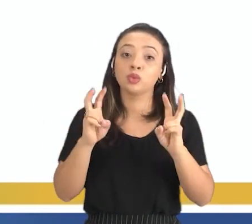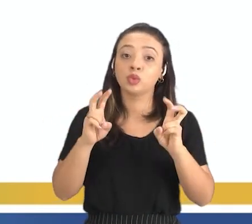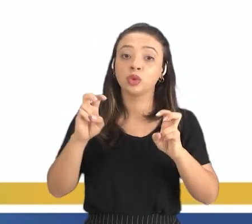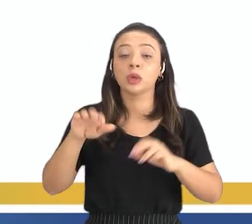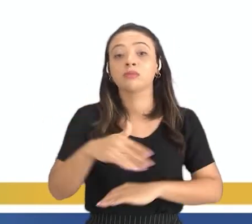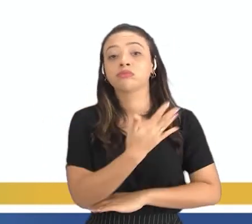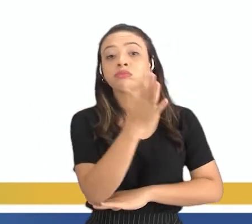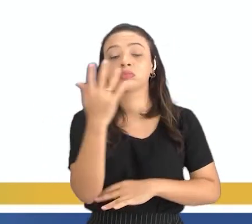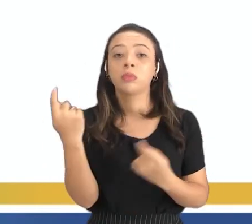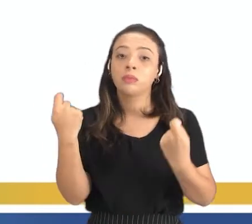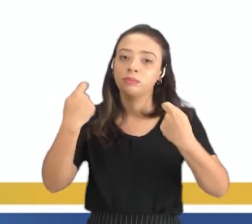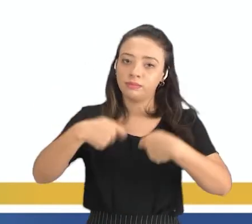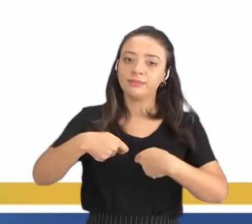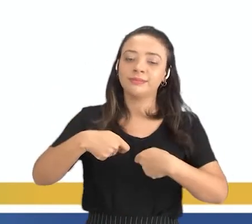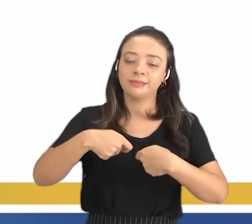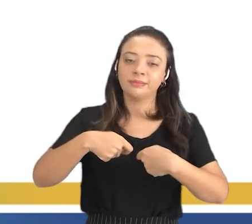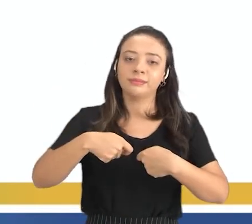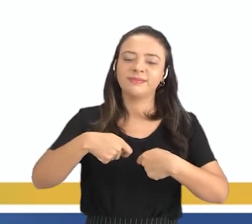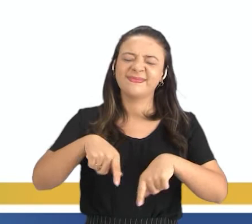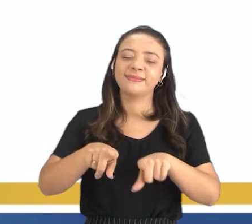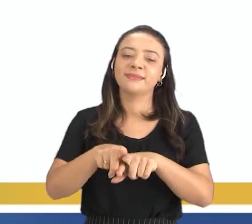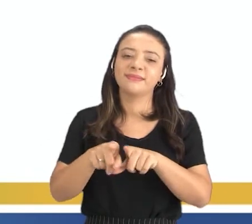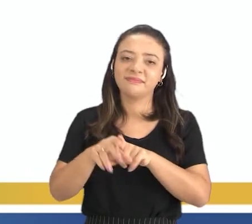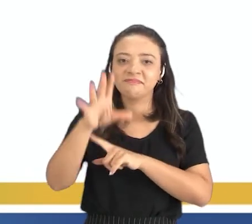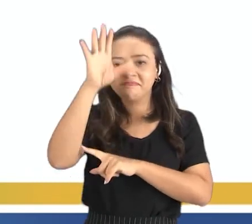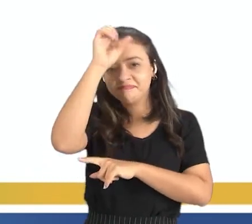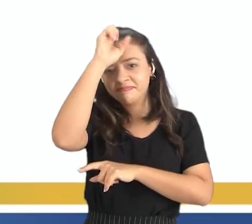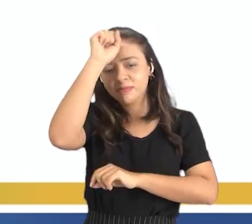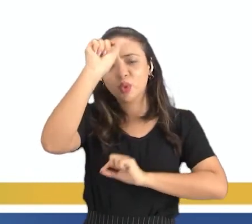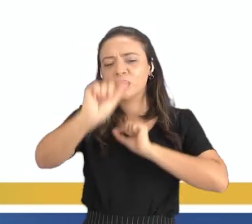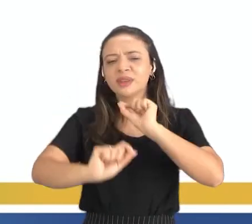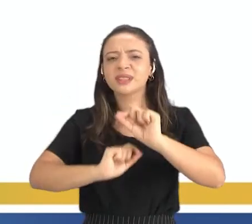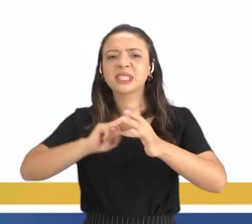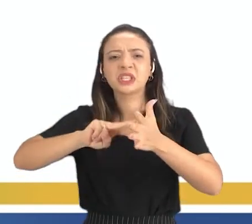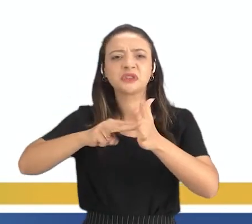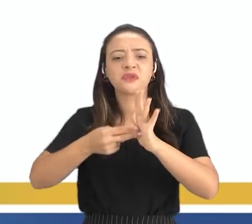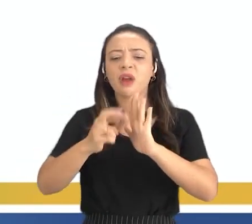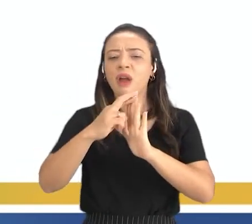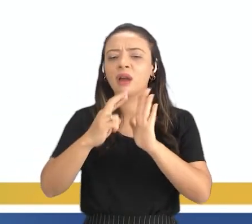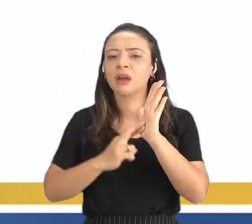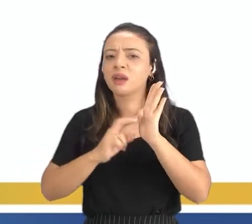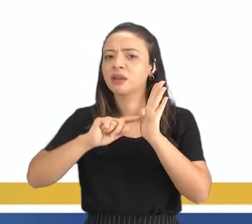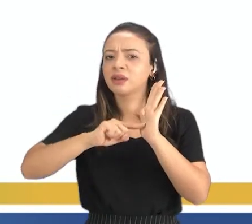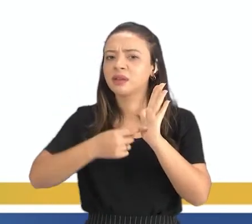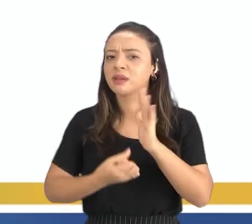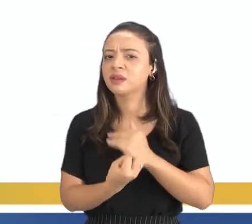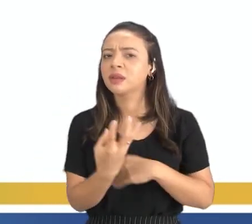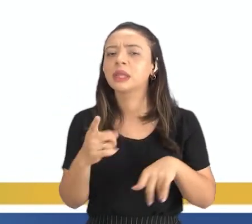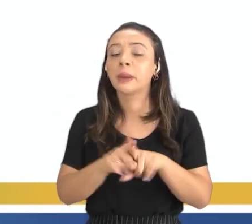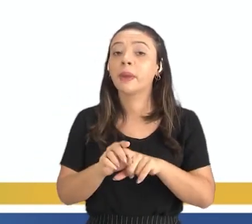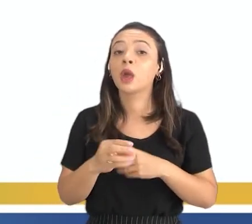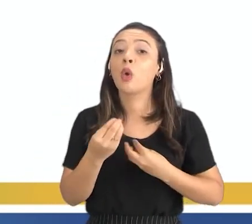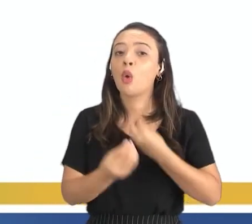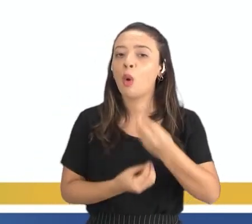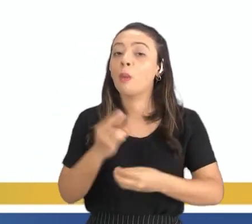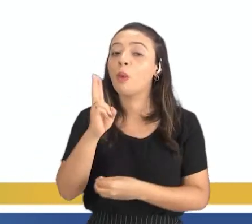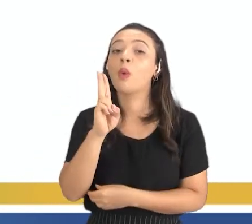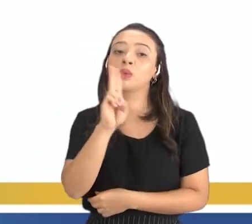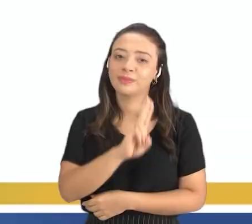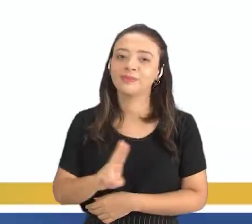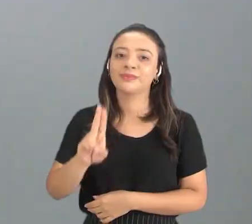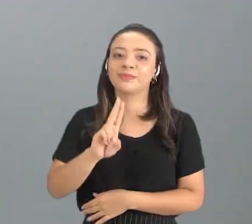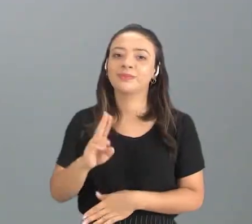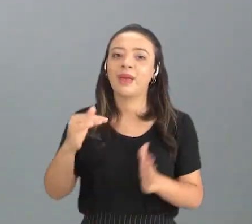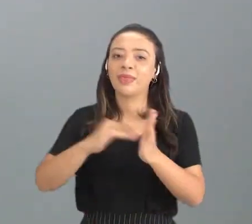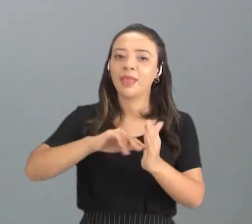de possibilidades, a gente aprendeu também o que é o princípio multiplicativo e onde utilizá-lo. E até